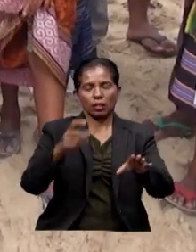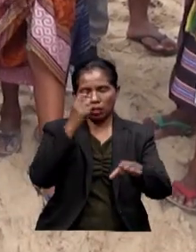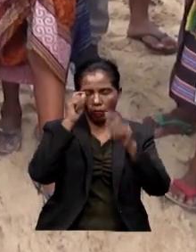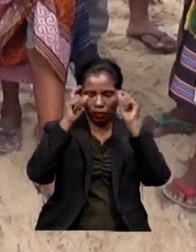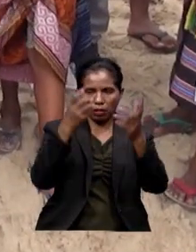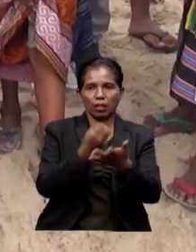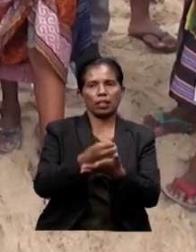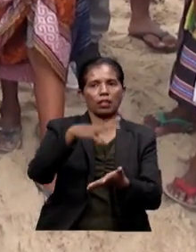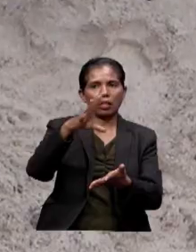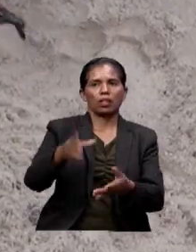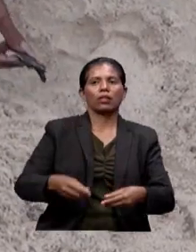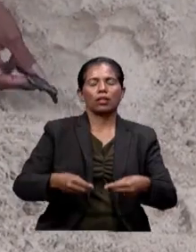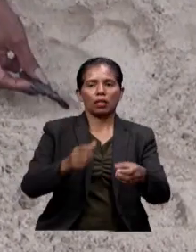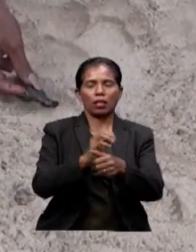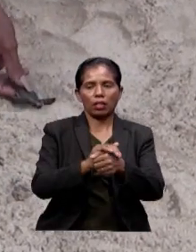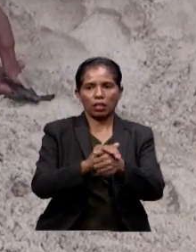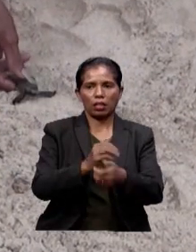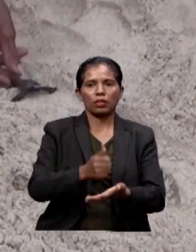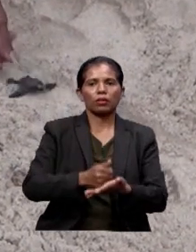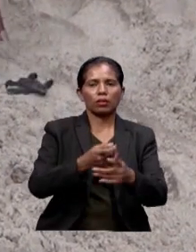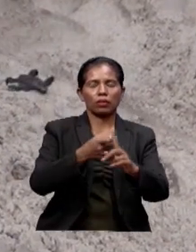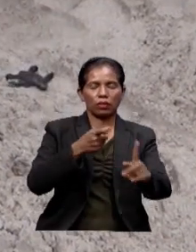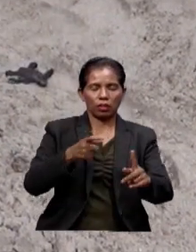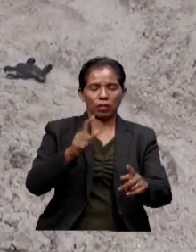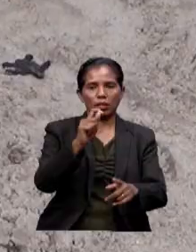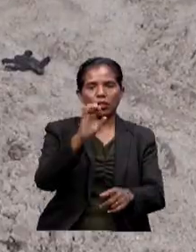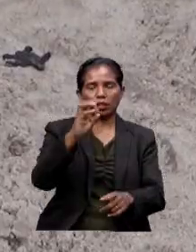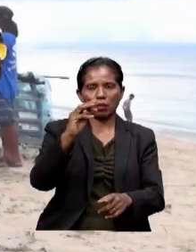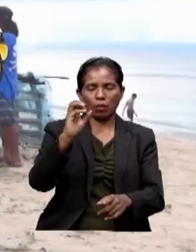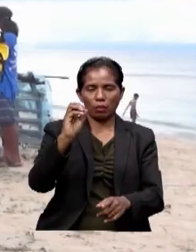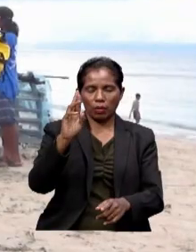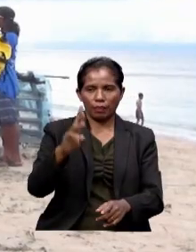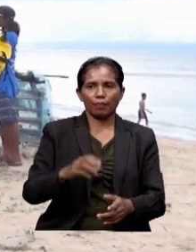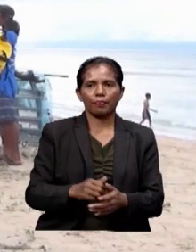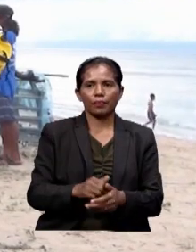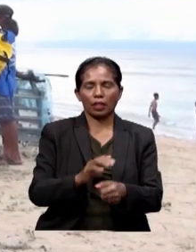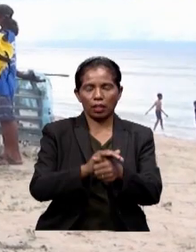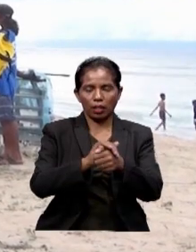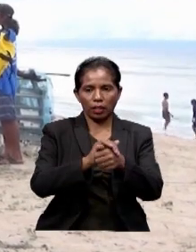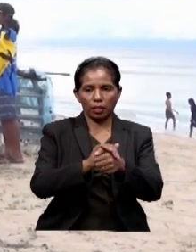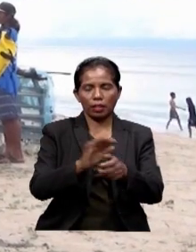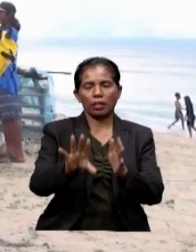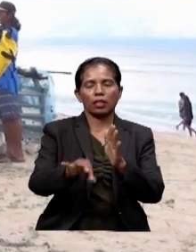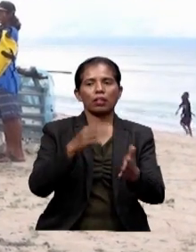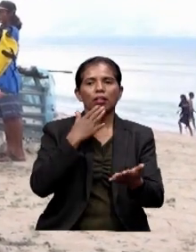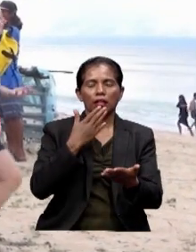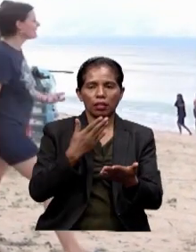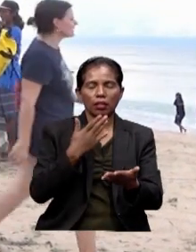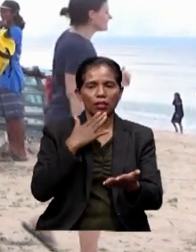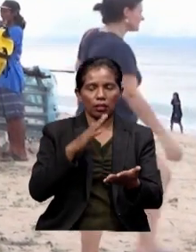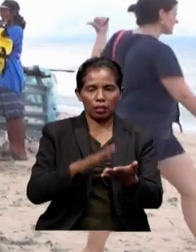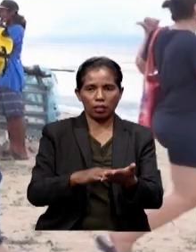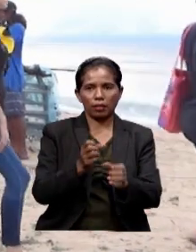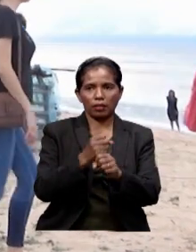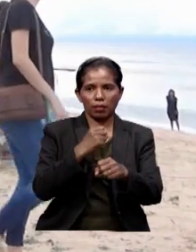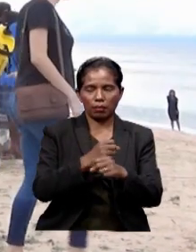atividade rústica que Lenuk Batassi e apoio rústico em Timor-Port. Lenuk não tem um impacto, então tem que ser a conservação da